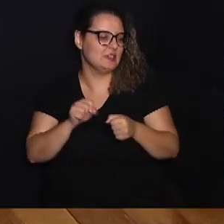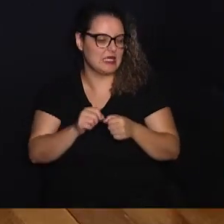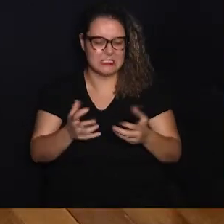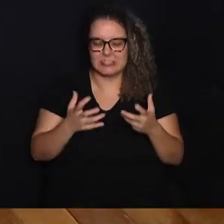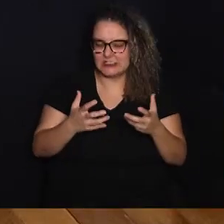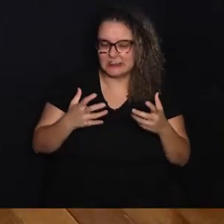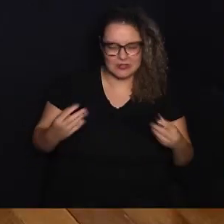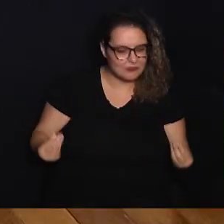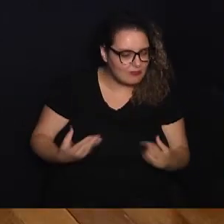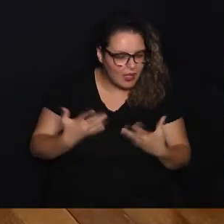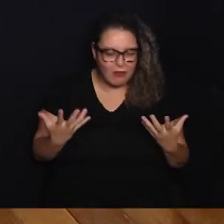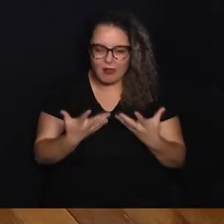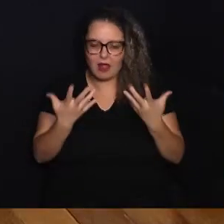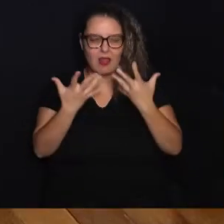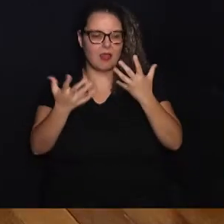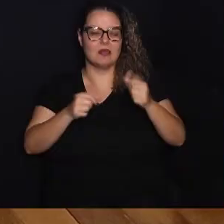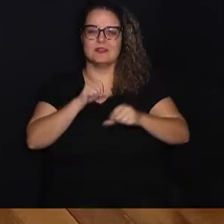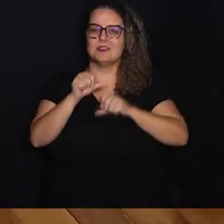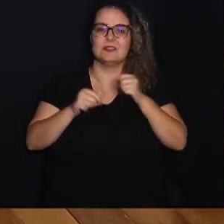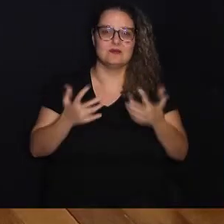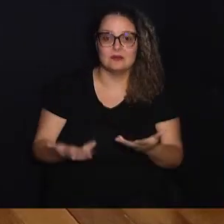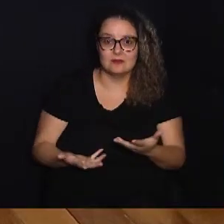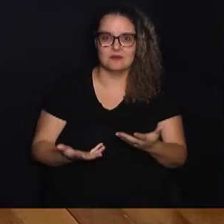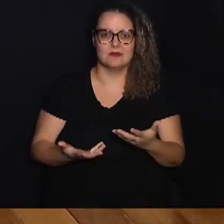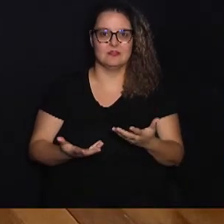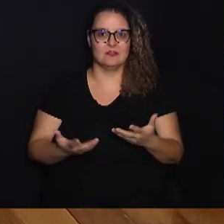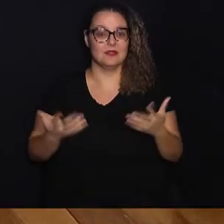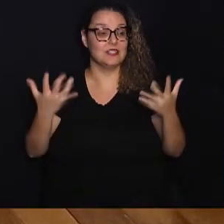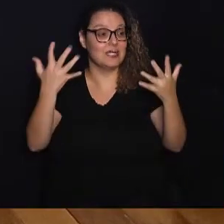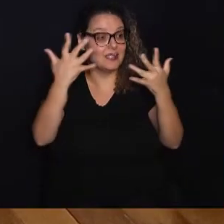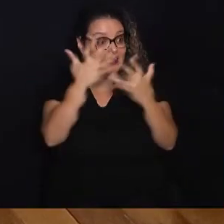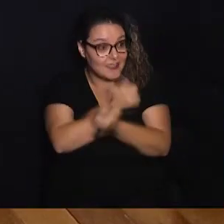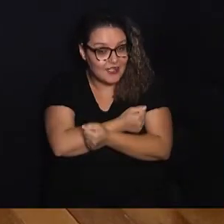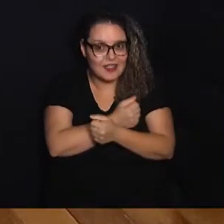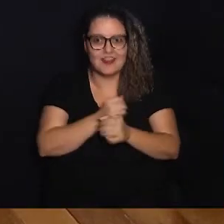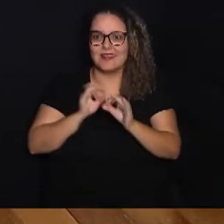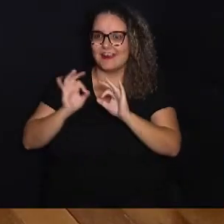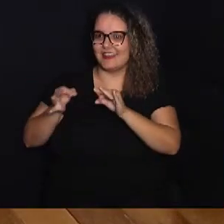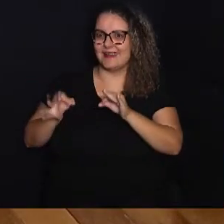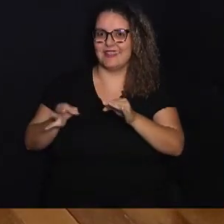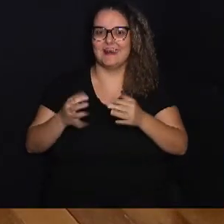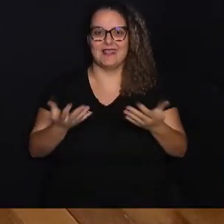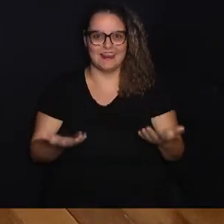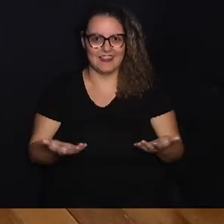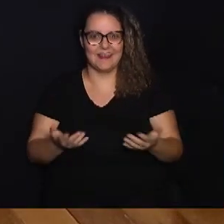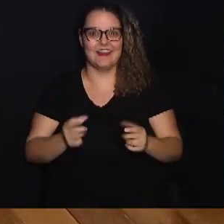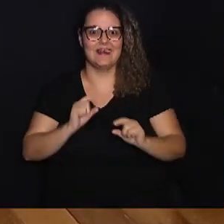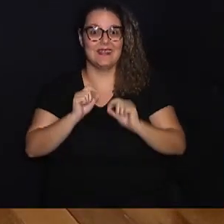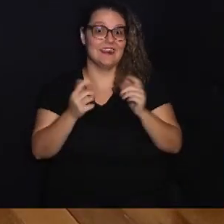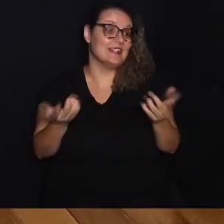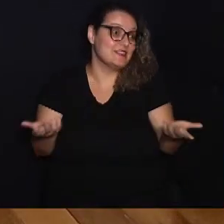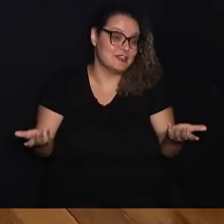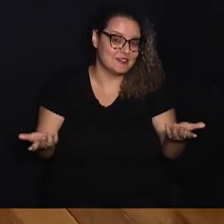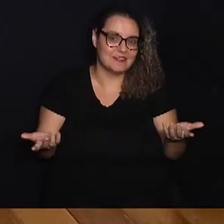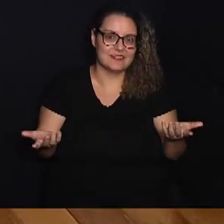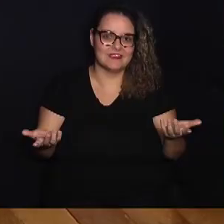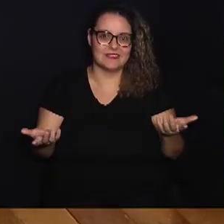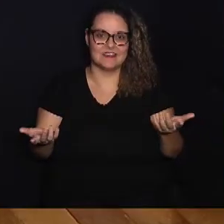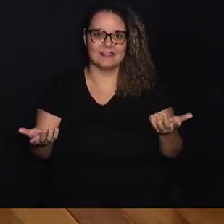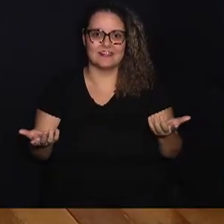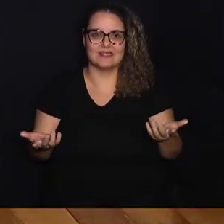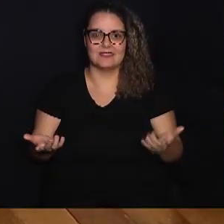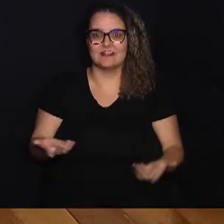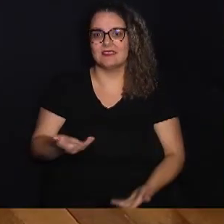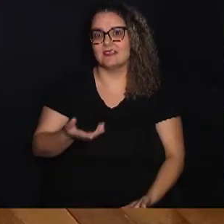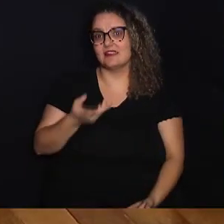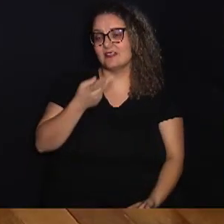da vida, de transformar. Isso é tão lindo. Com certeza. Né? Que assim, né? E é muito triste falar assim,